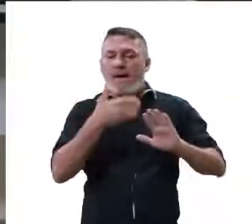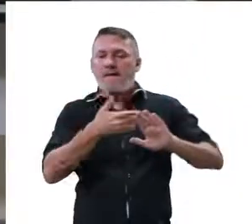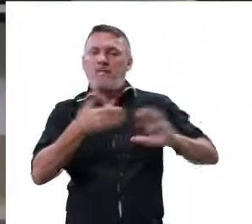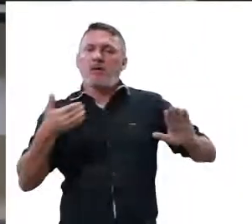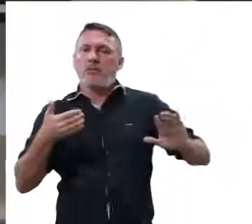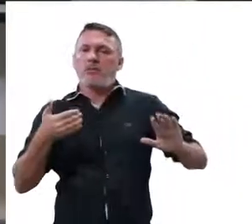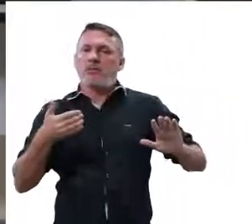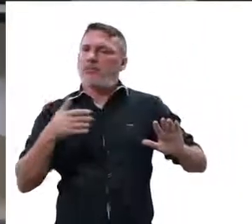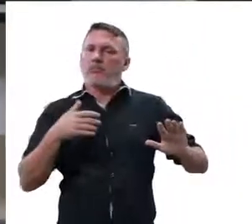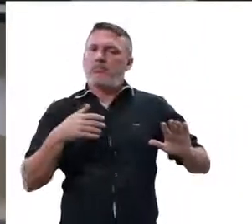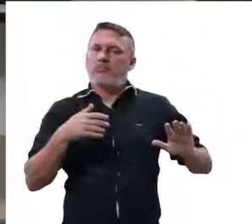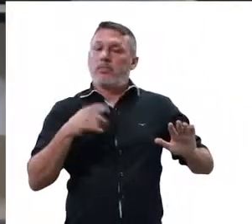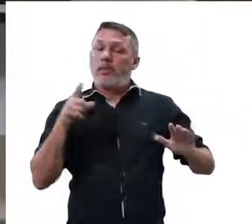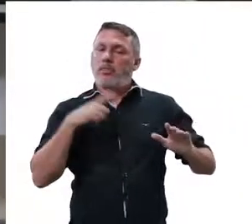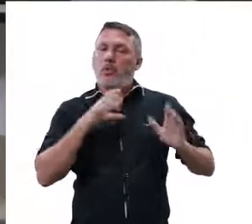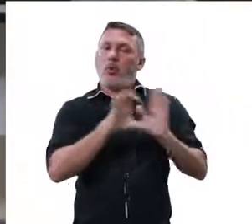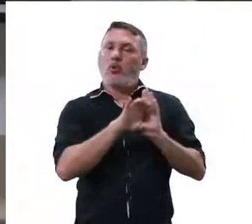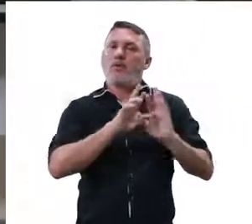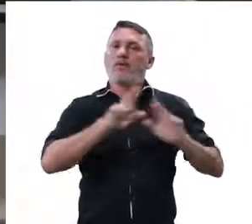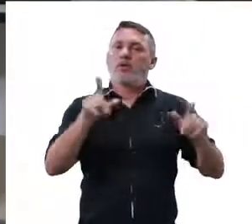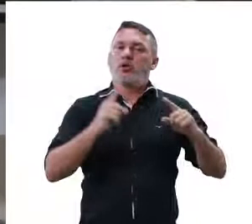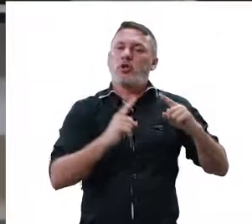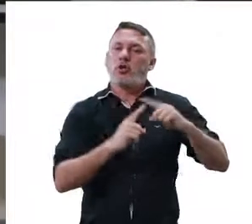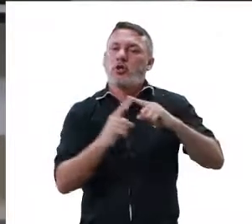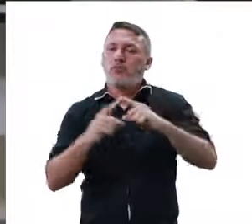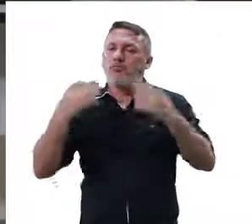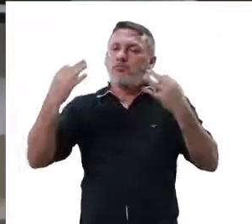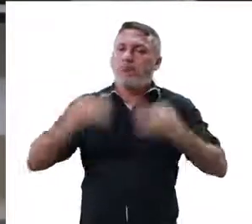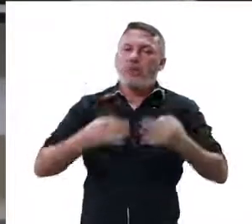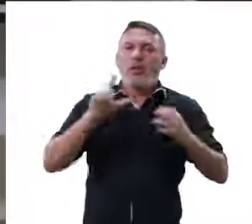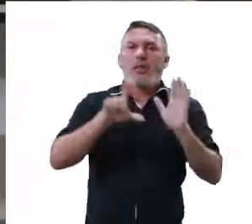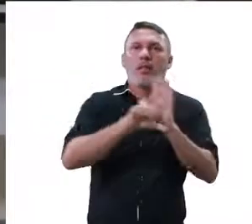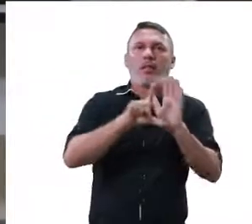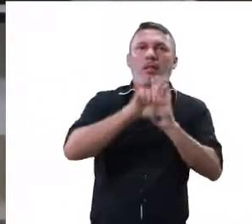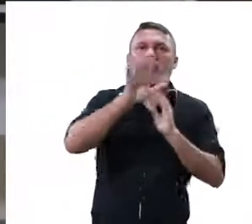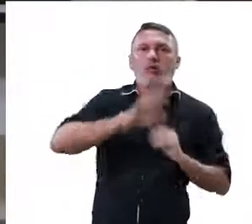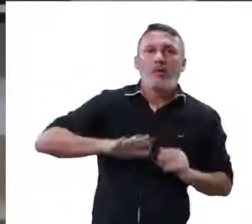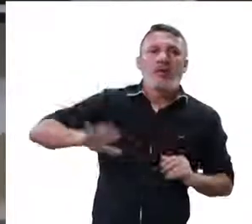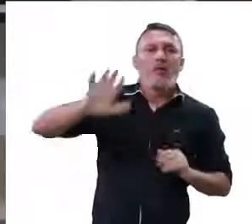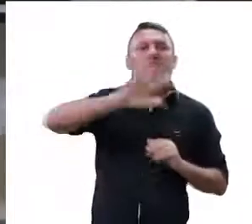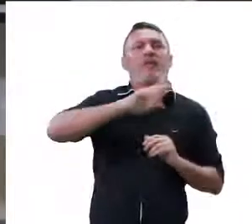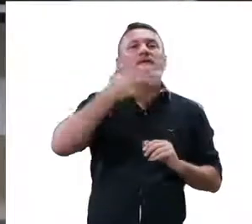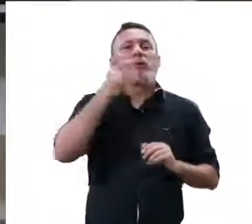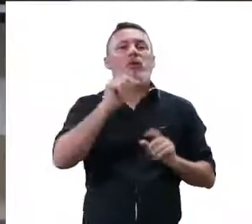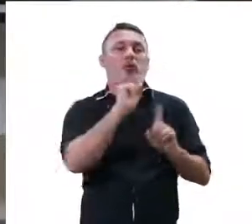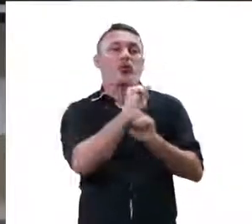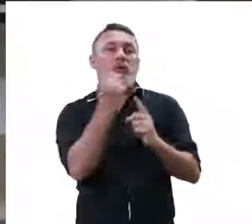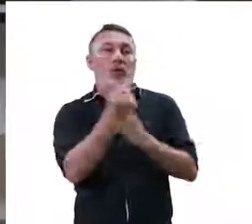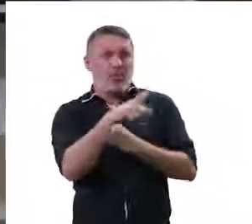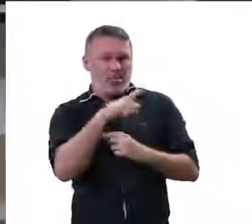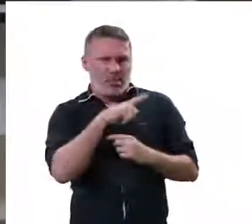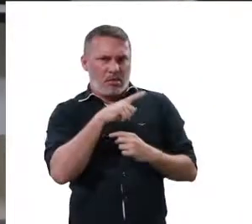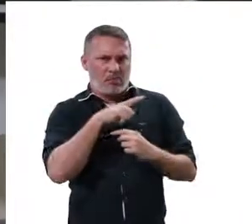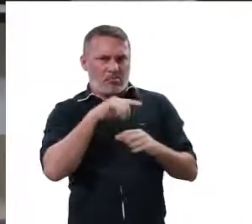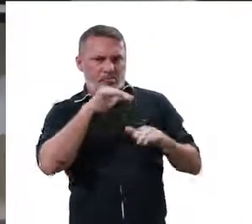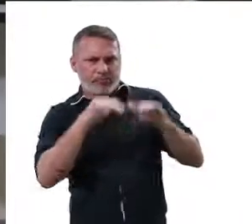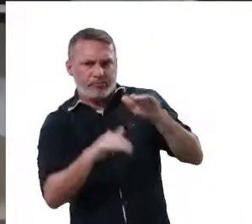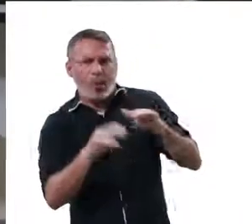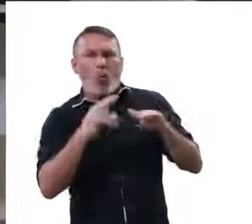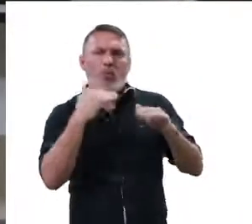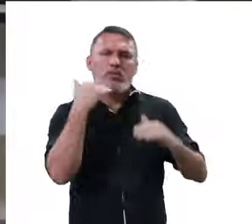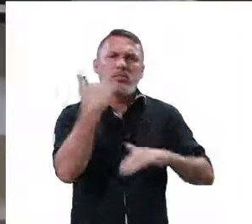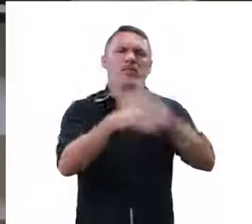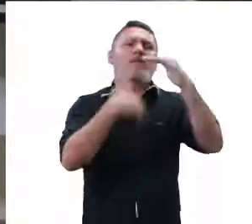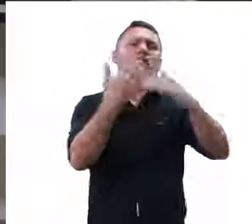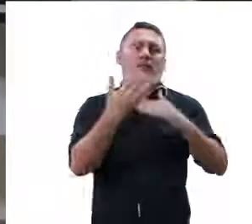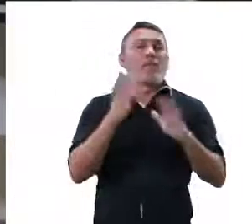disso. Embora o conceito de tipo ideal se aproxime muito de uma lei geral para determinar se uma sociedade é ou não desenvolvida.